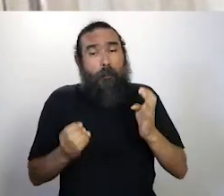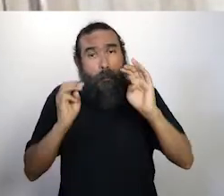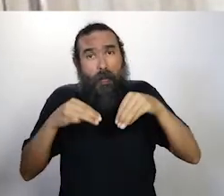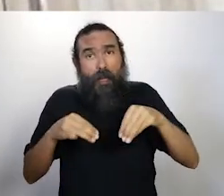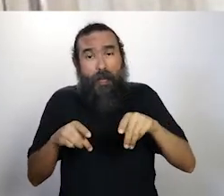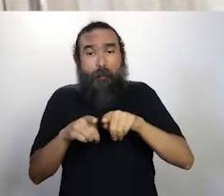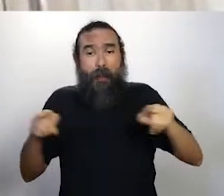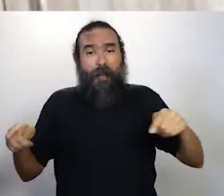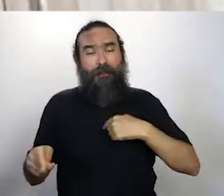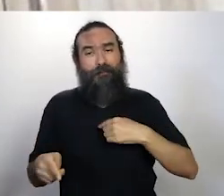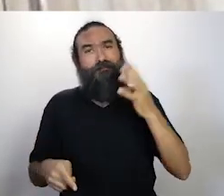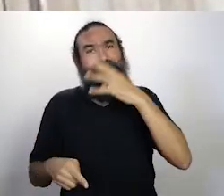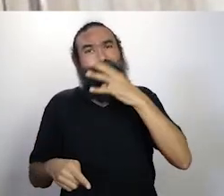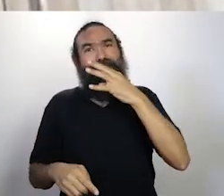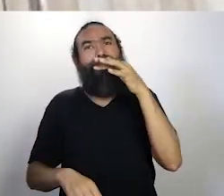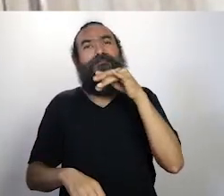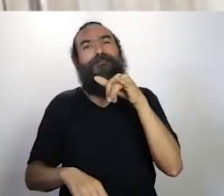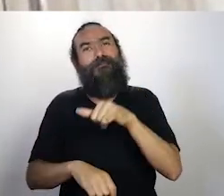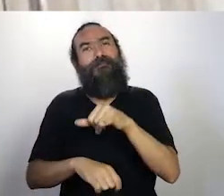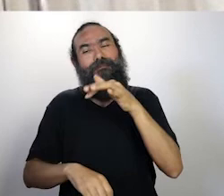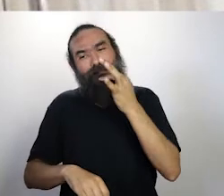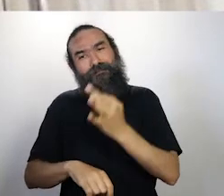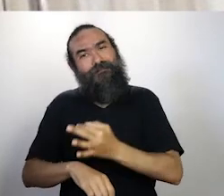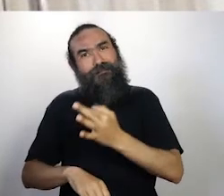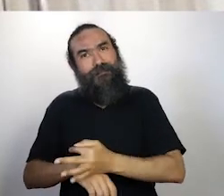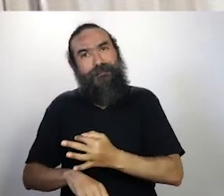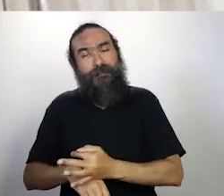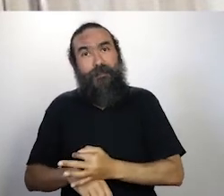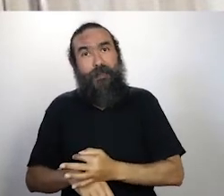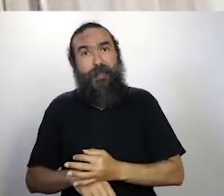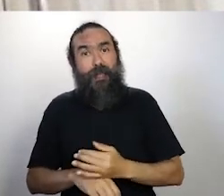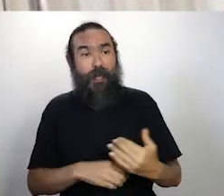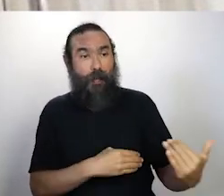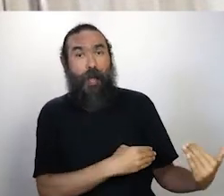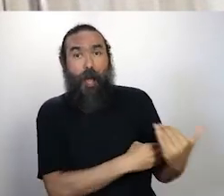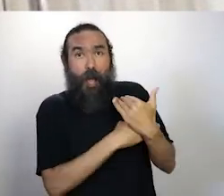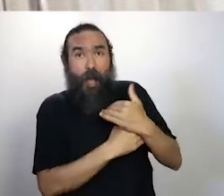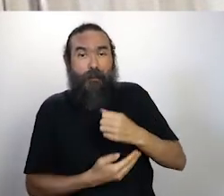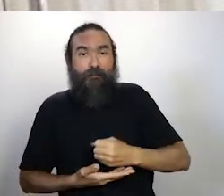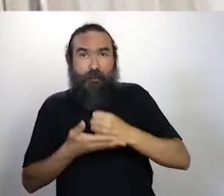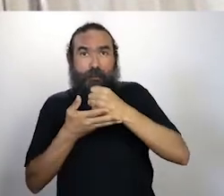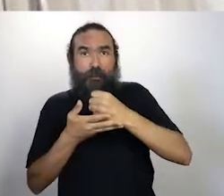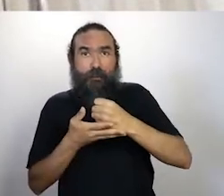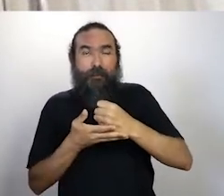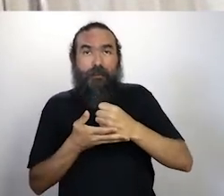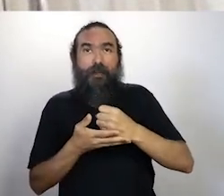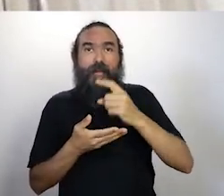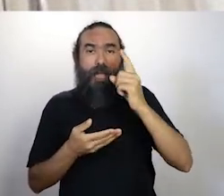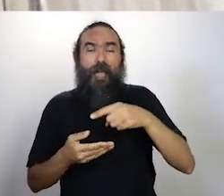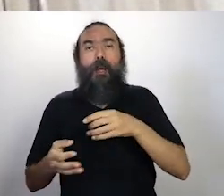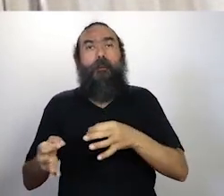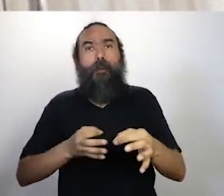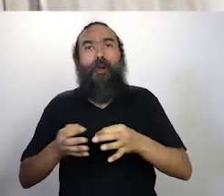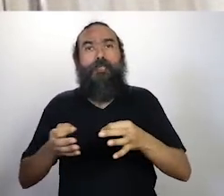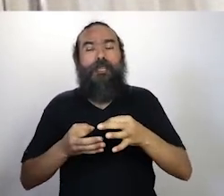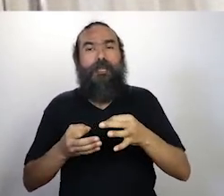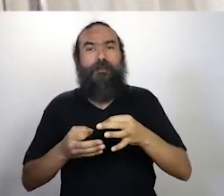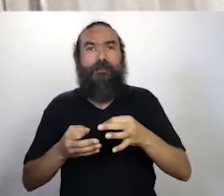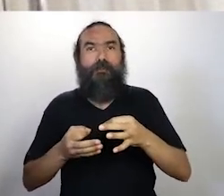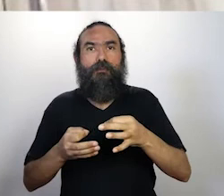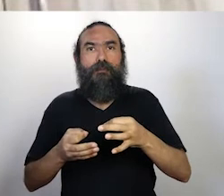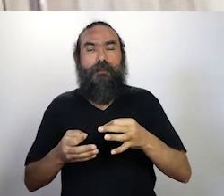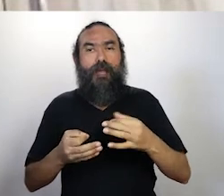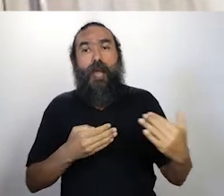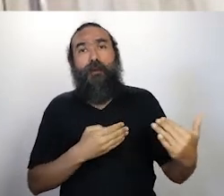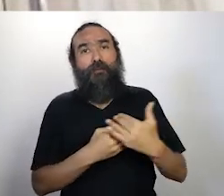mais perspectiva, e fui alcançado por um programa, uma política pública com jovens, que teve um impacto muito profundo na minha vida, na minha trajetória,